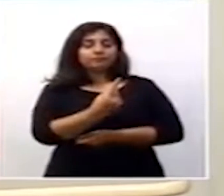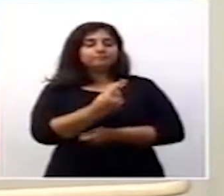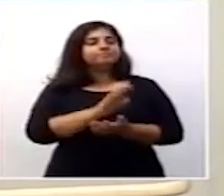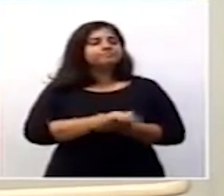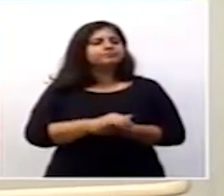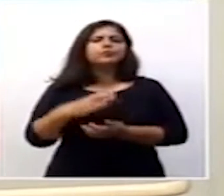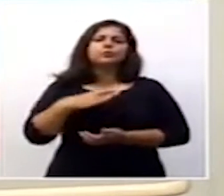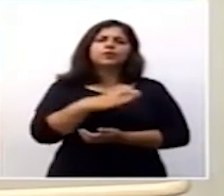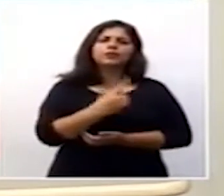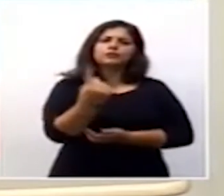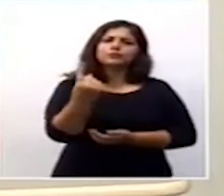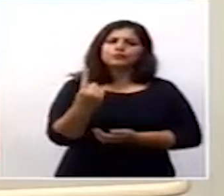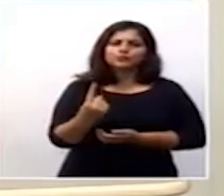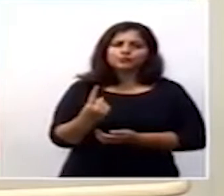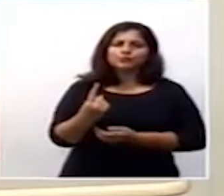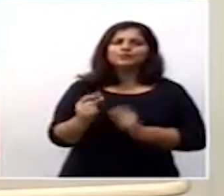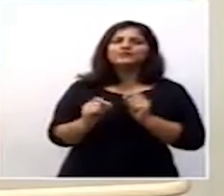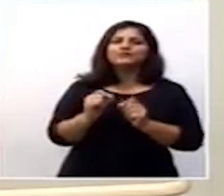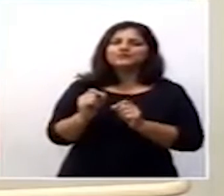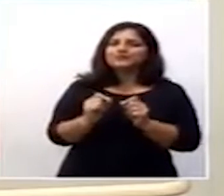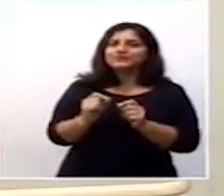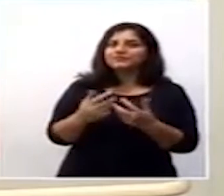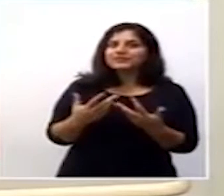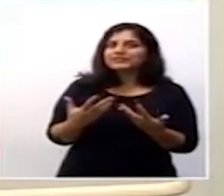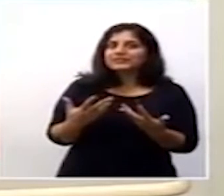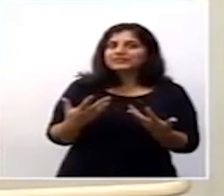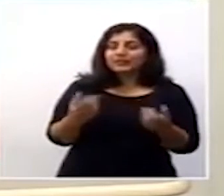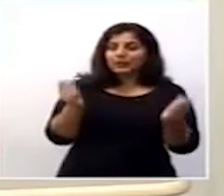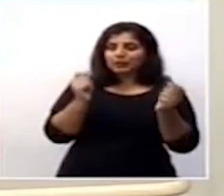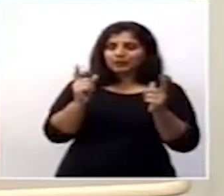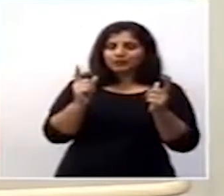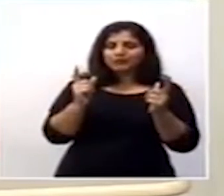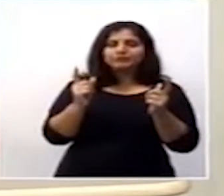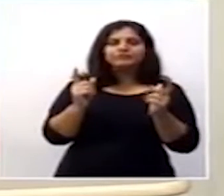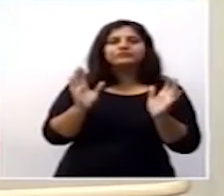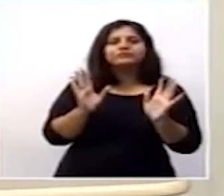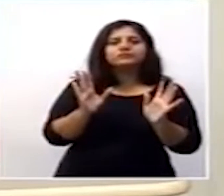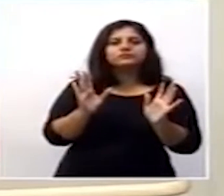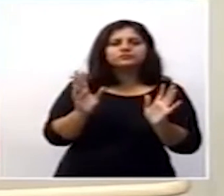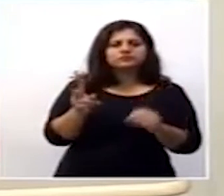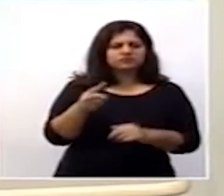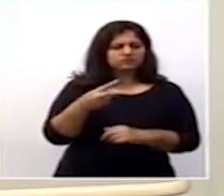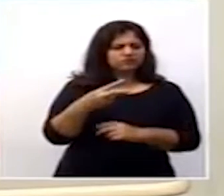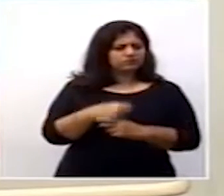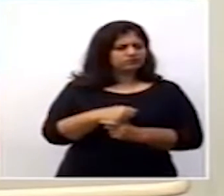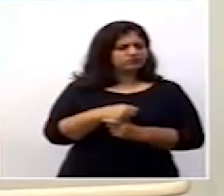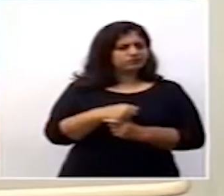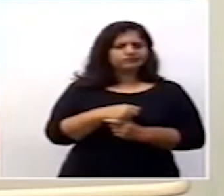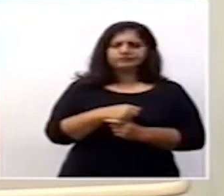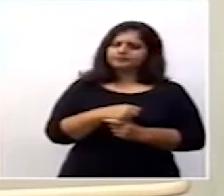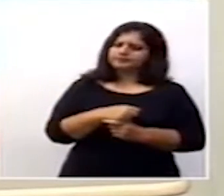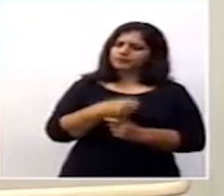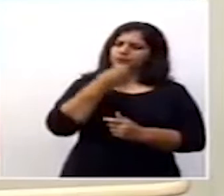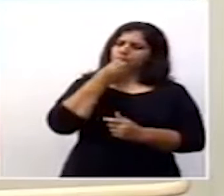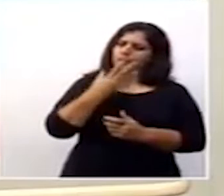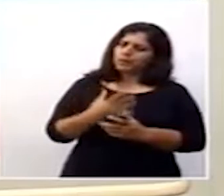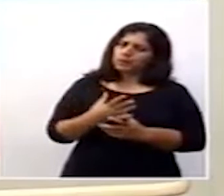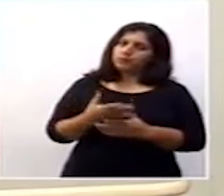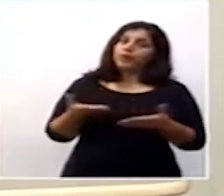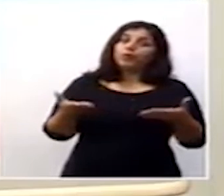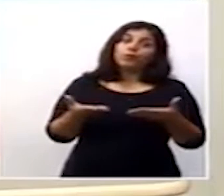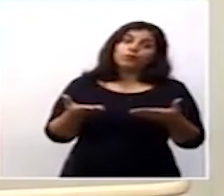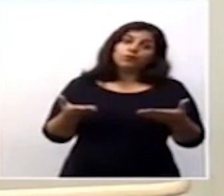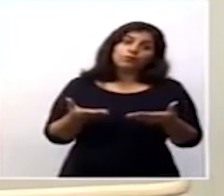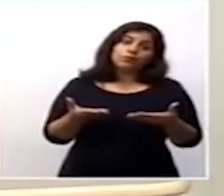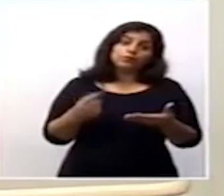Quando o cunhado chegou, o cunhado acordou, olhou, falou assim, bom,